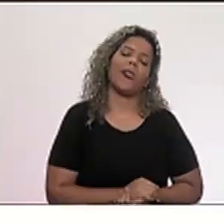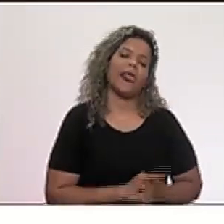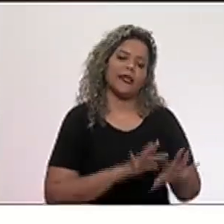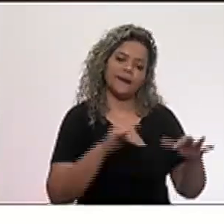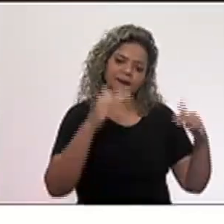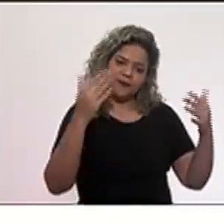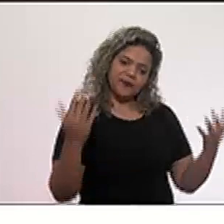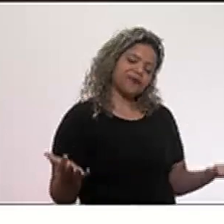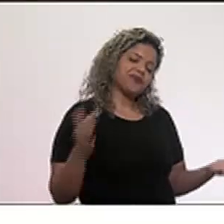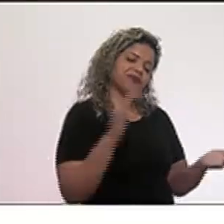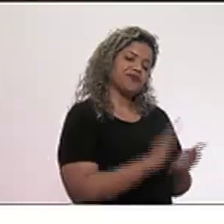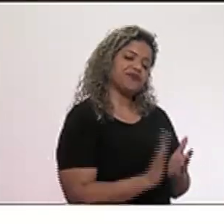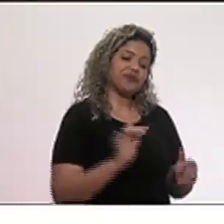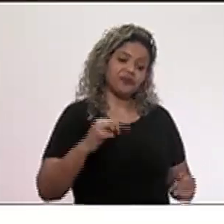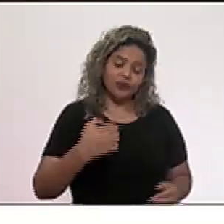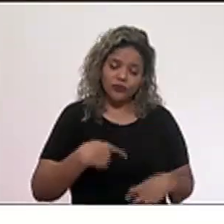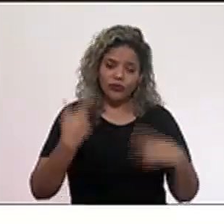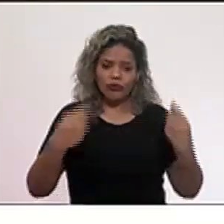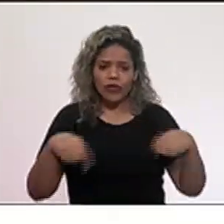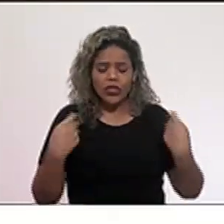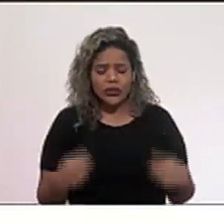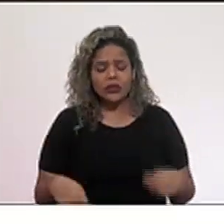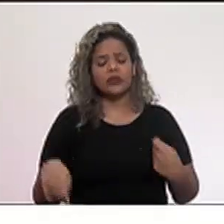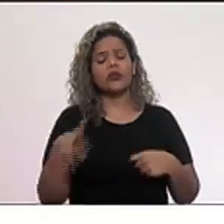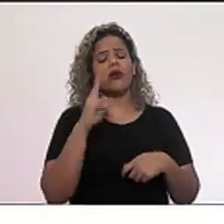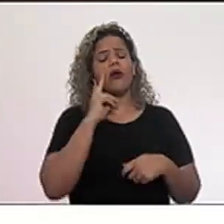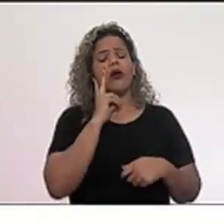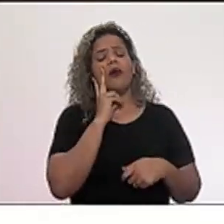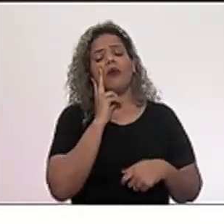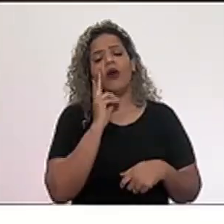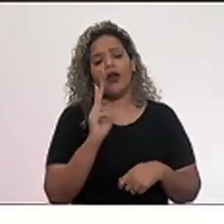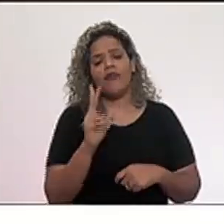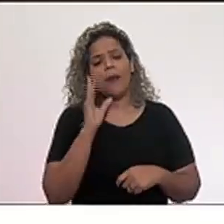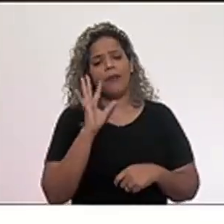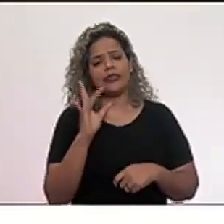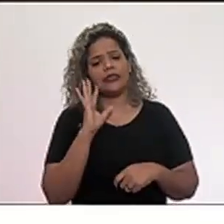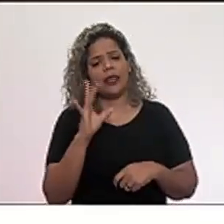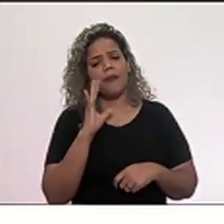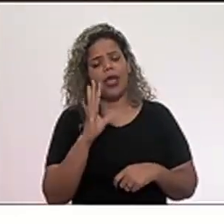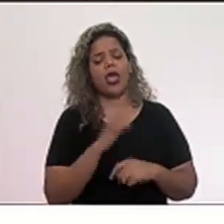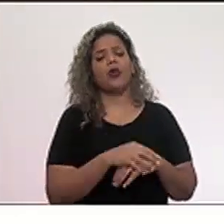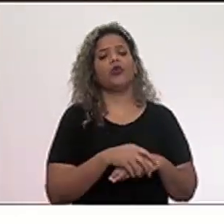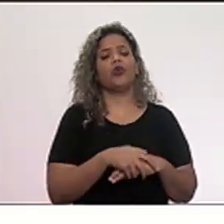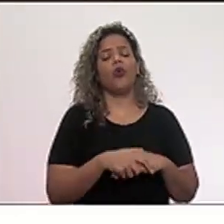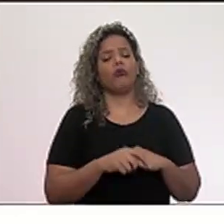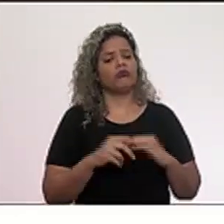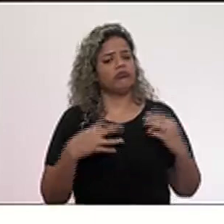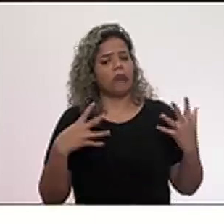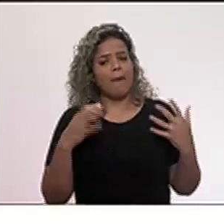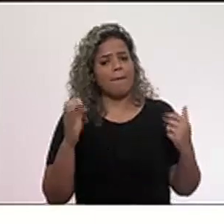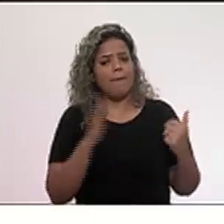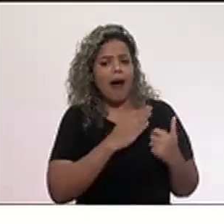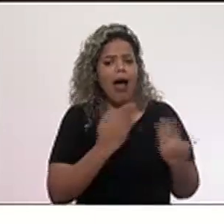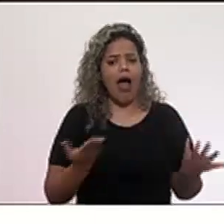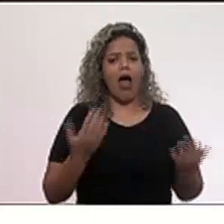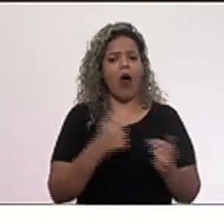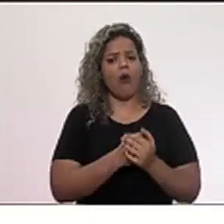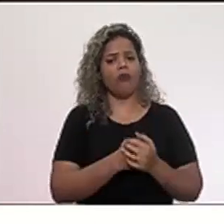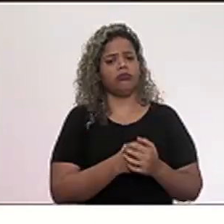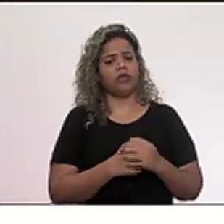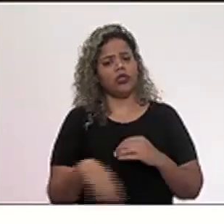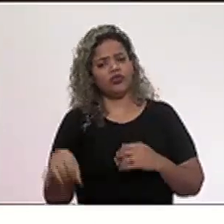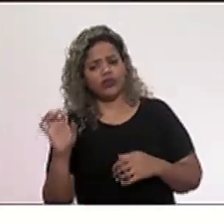E aí, nós precisamos refutar aqui esse pensamento maligno da